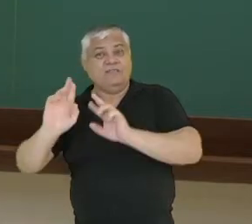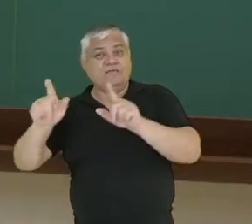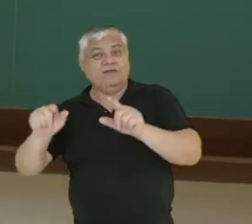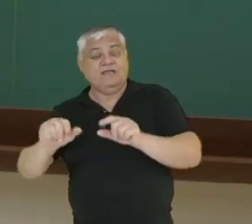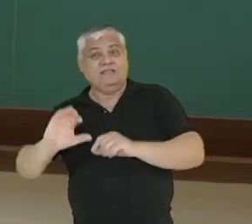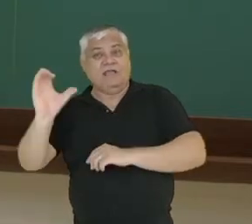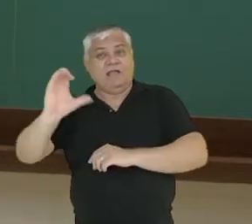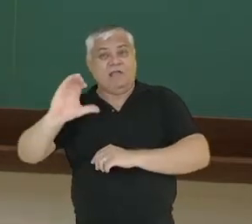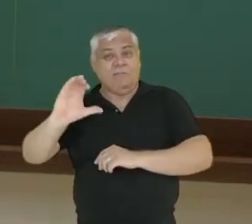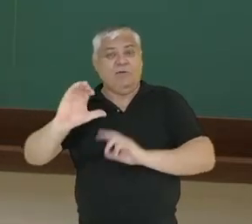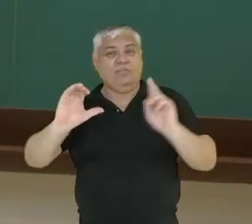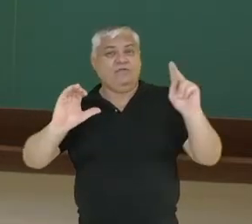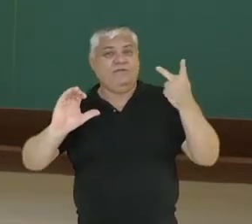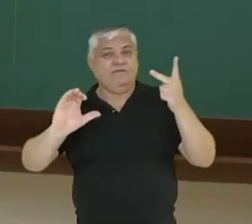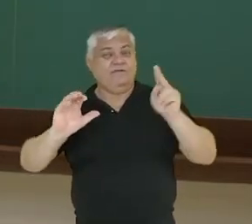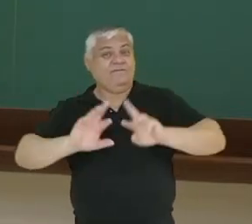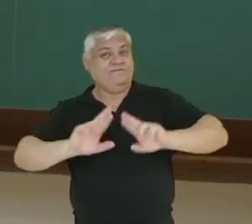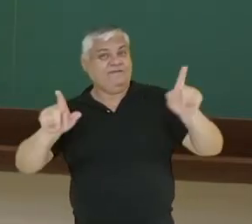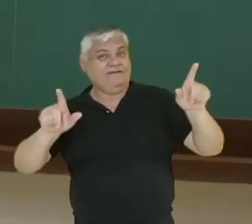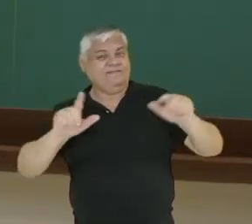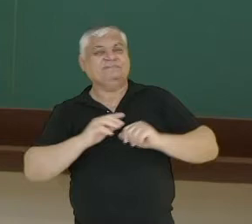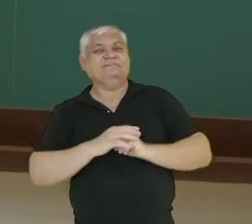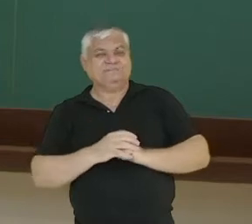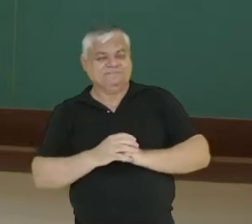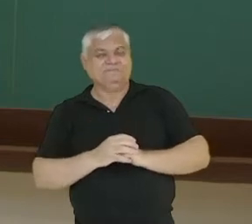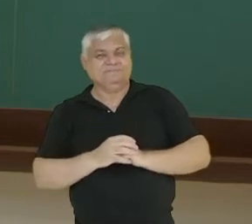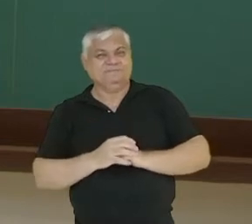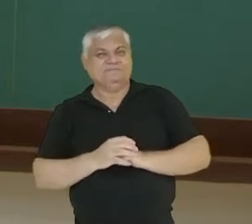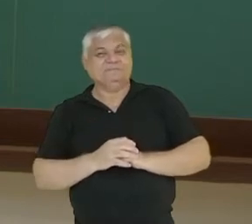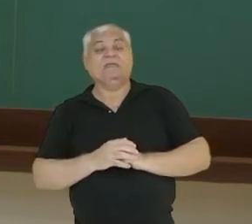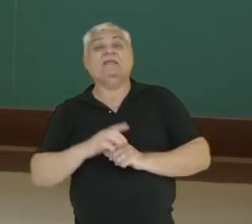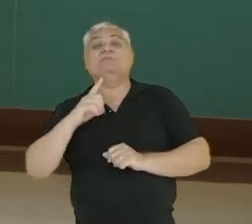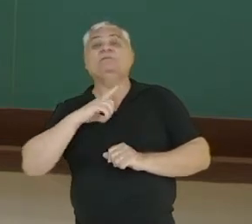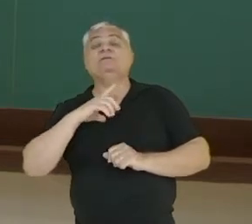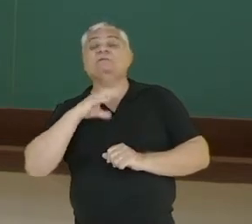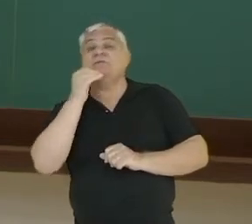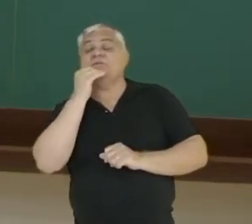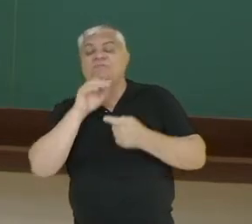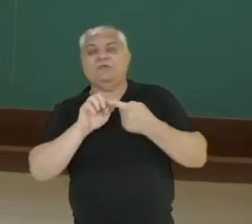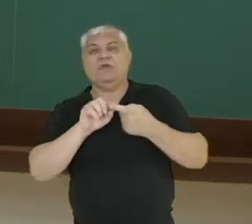hidrogênios? Sim! E um exemplo muito clássico é